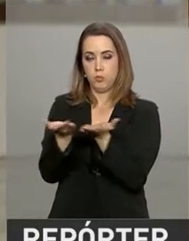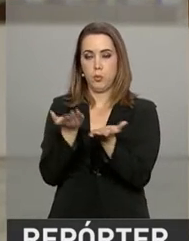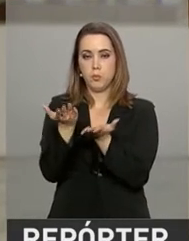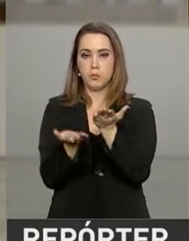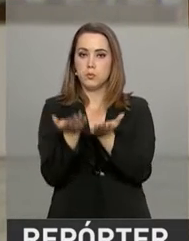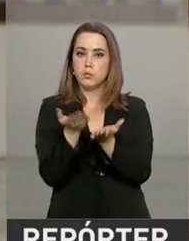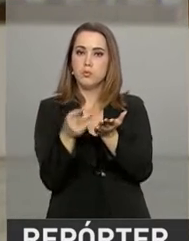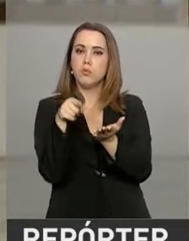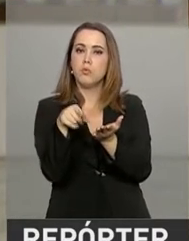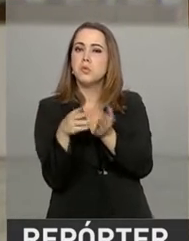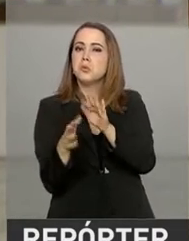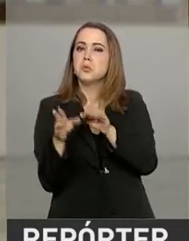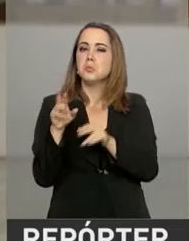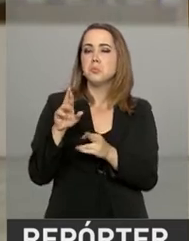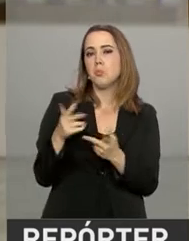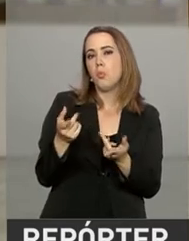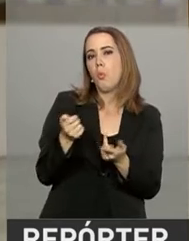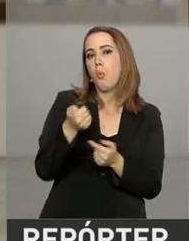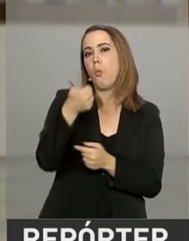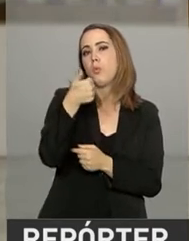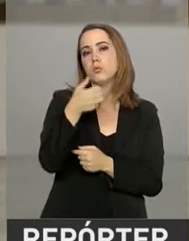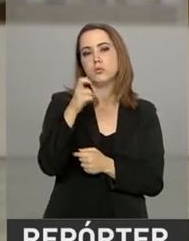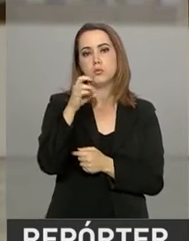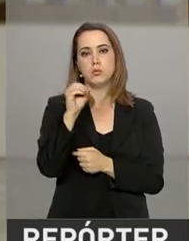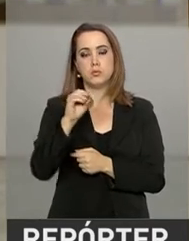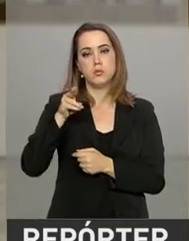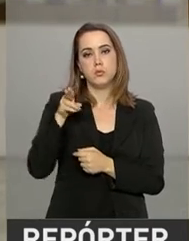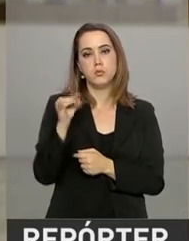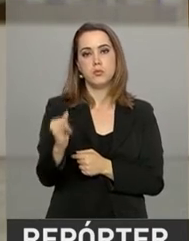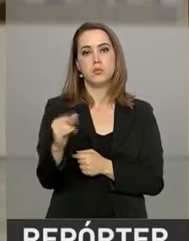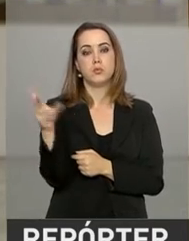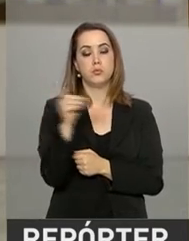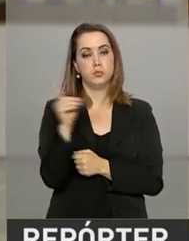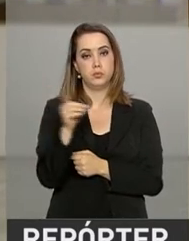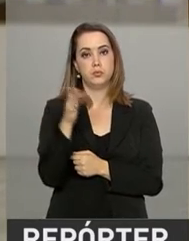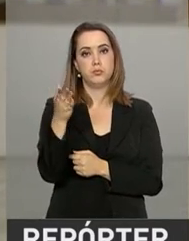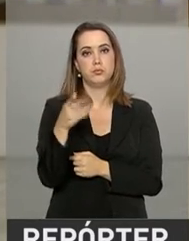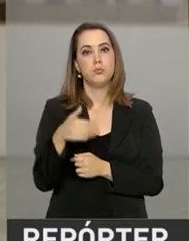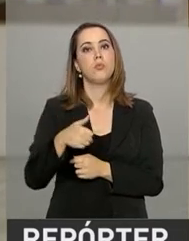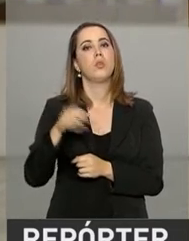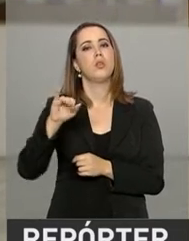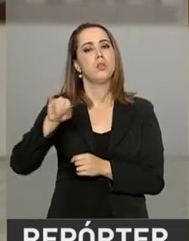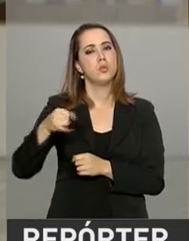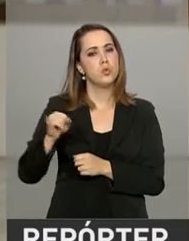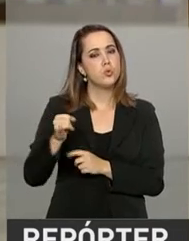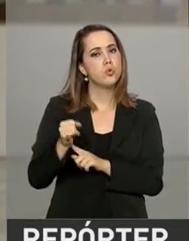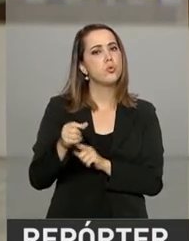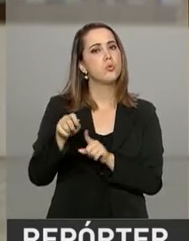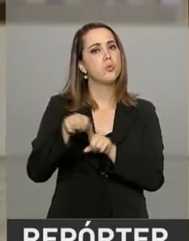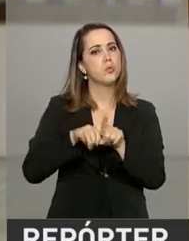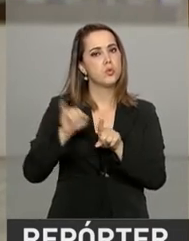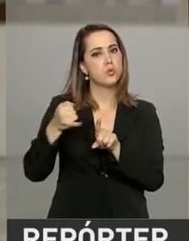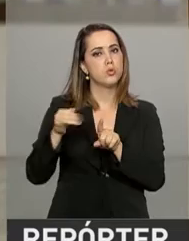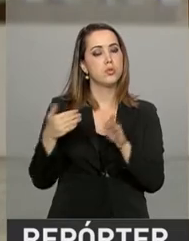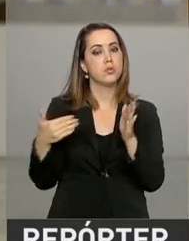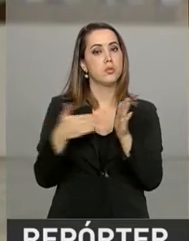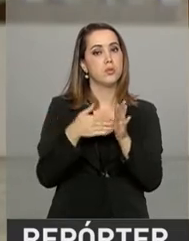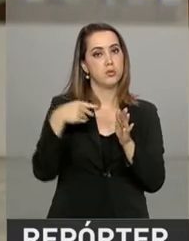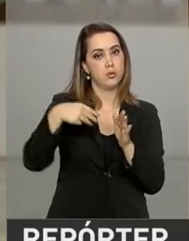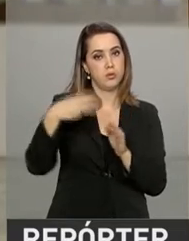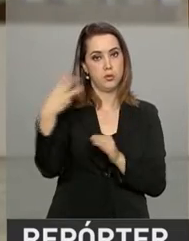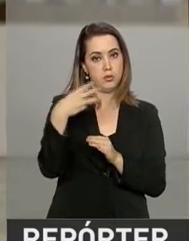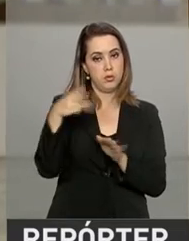2016 deve ficar em torno de 50 bilhões de dólares. Bom, de janeiro até a terceira semana de agosto, já atingimos